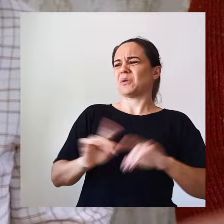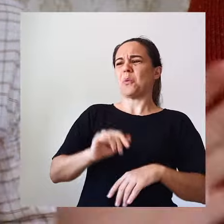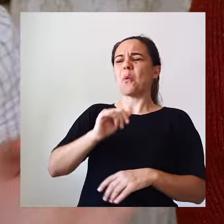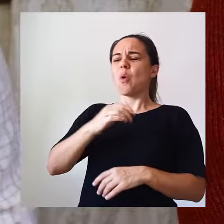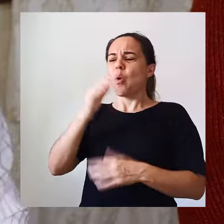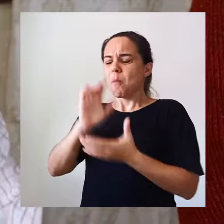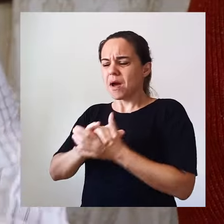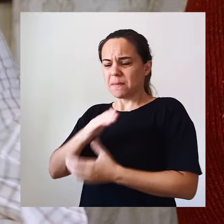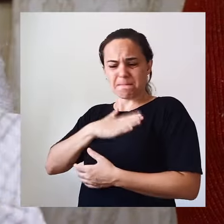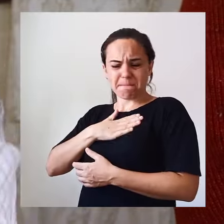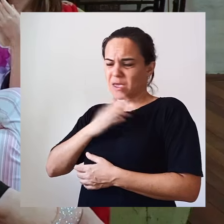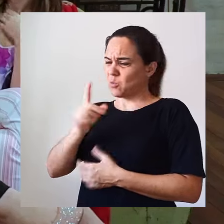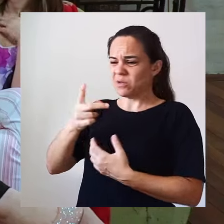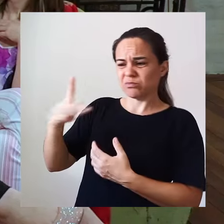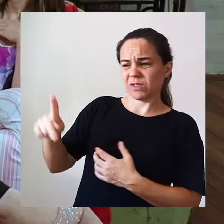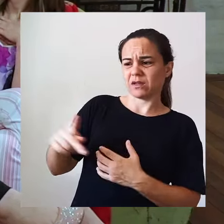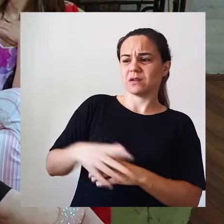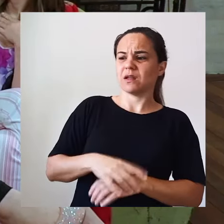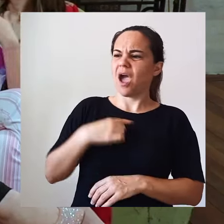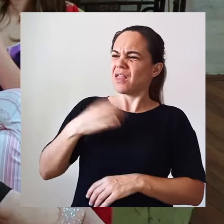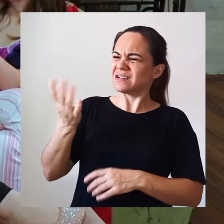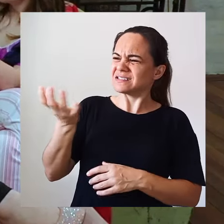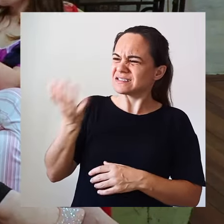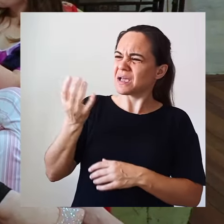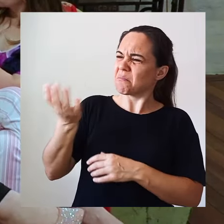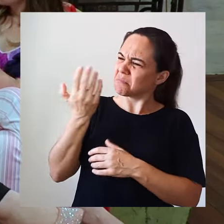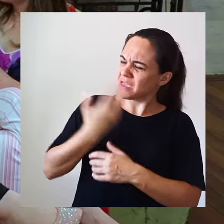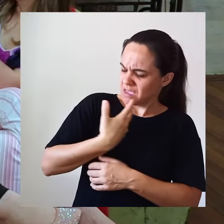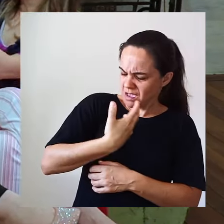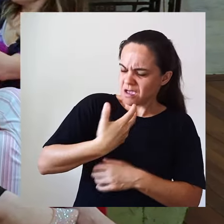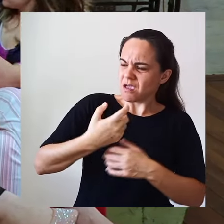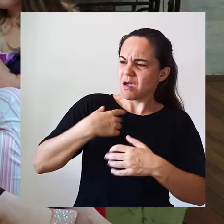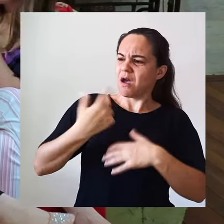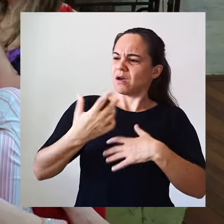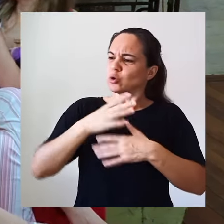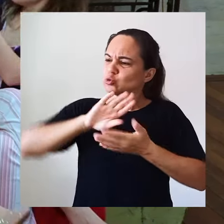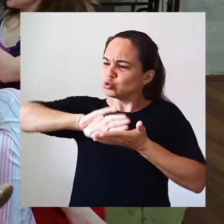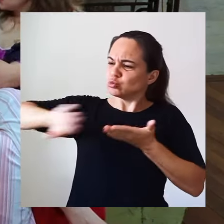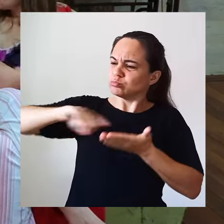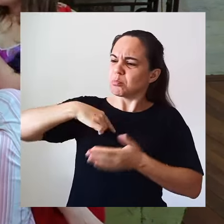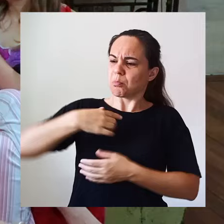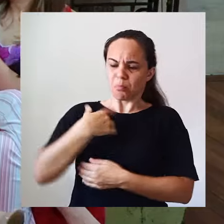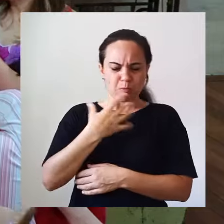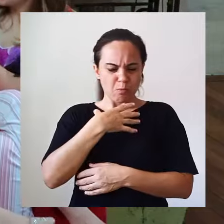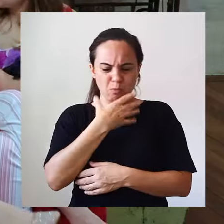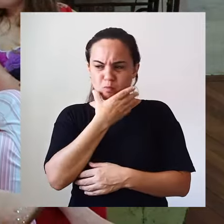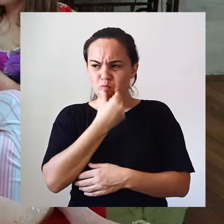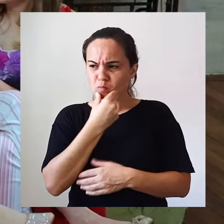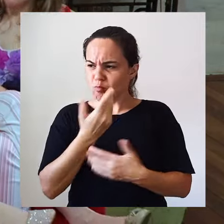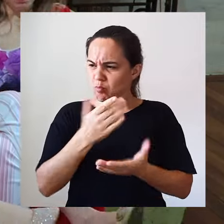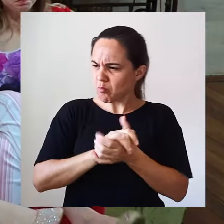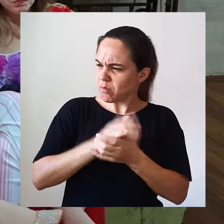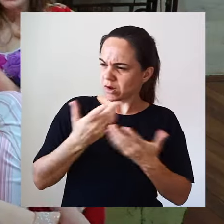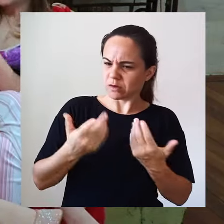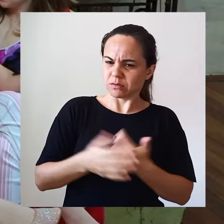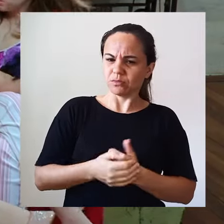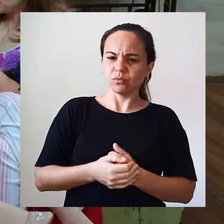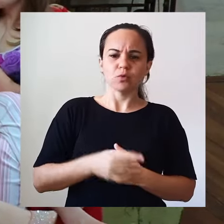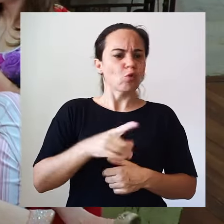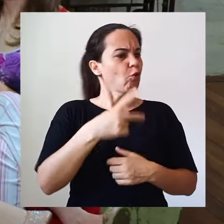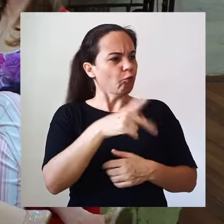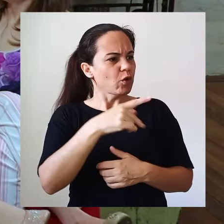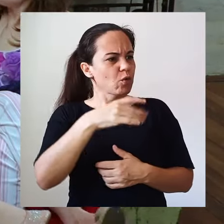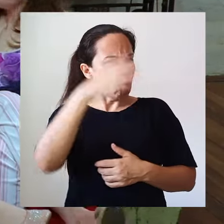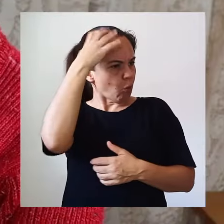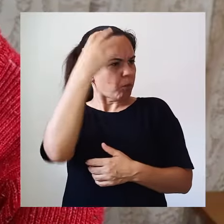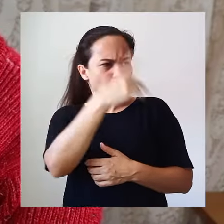sempre quer se jogar em cima do Valdino. Mas de repente a história seria minha? Eu que escolho os personagens. Certo. Tu viu, Valdino? É culpa tua,